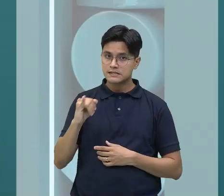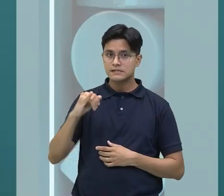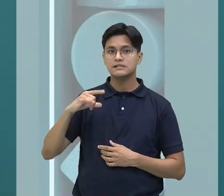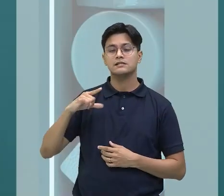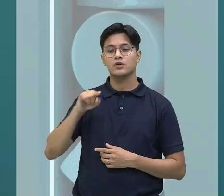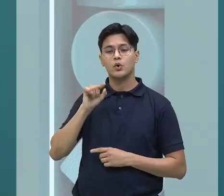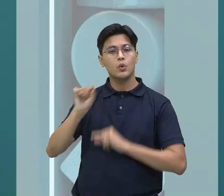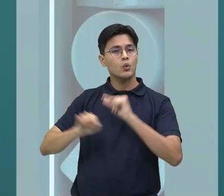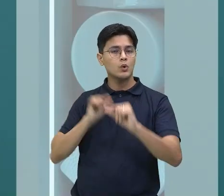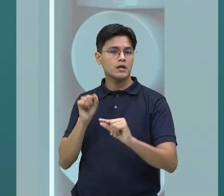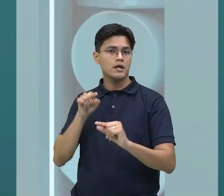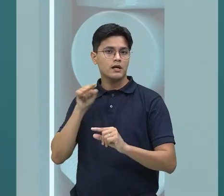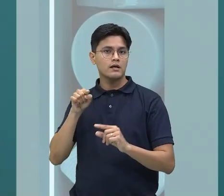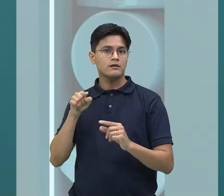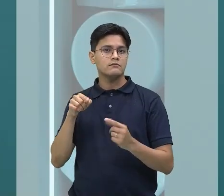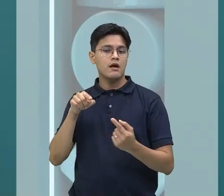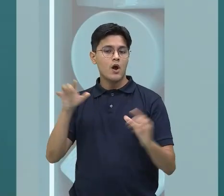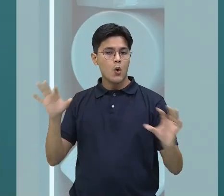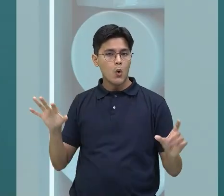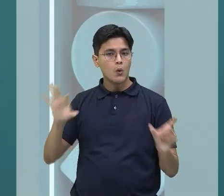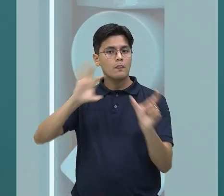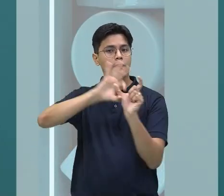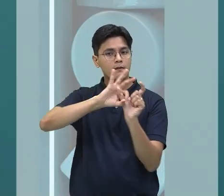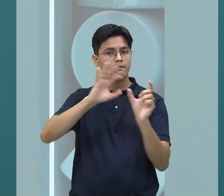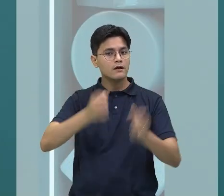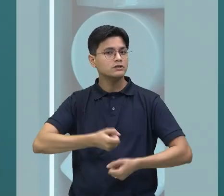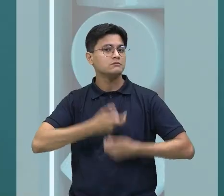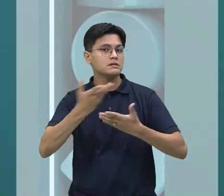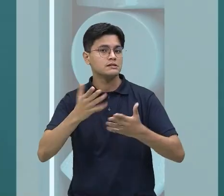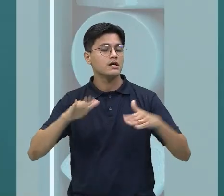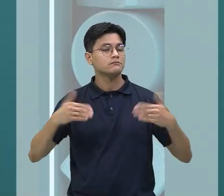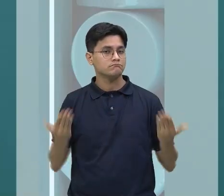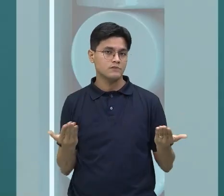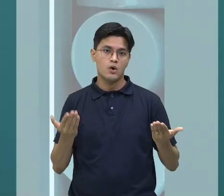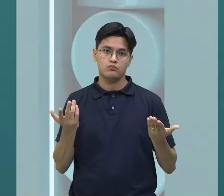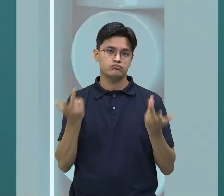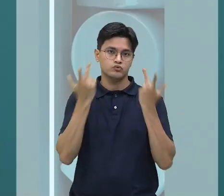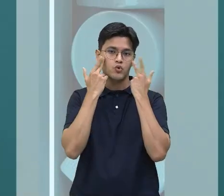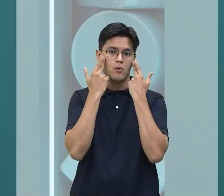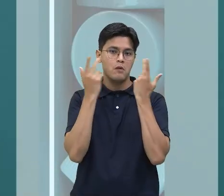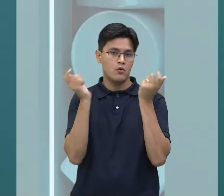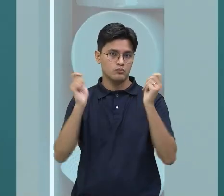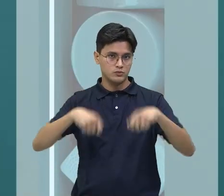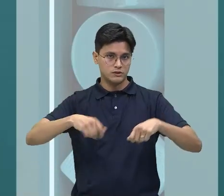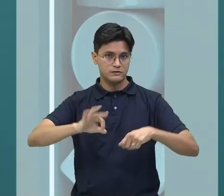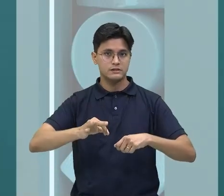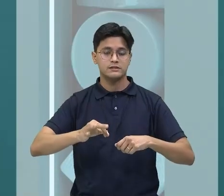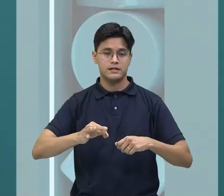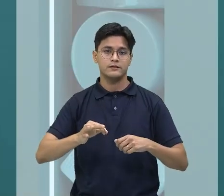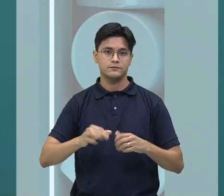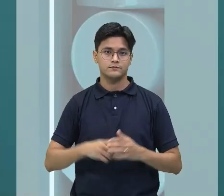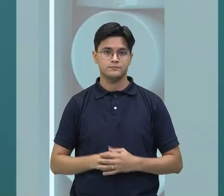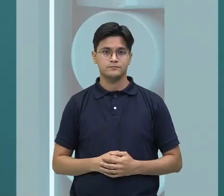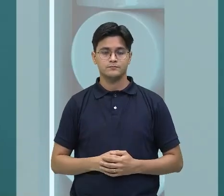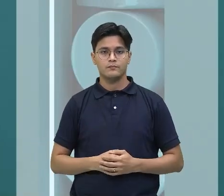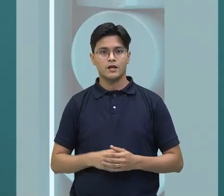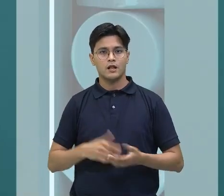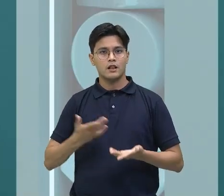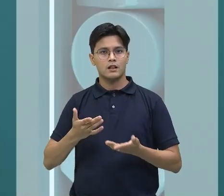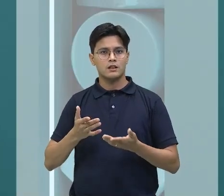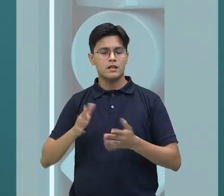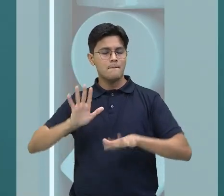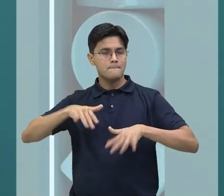palavras, né? Dentro daquele contexto, e a posição delas é irrelevante, tá? Tem aí a questão também do estilo do